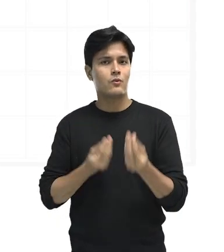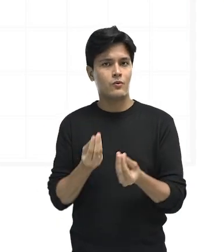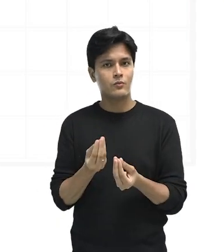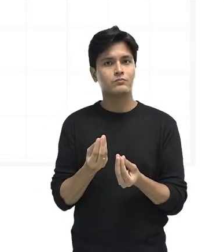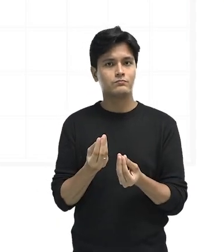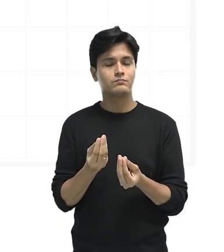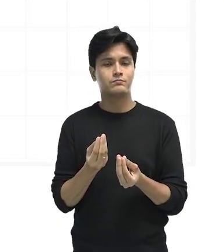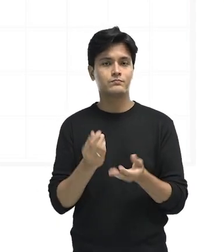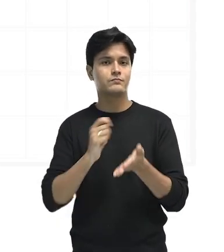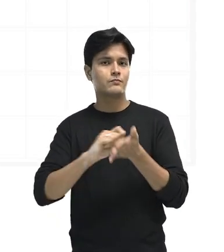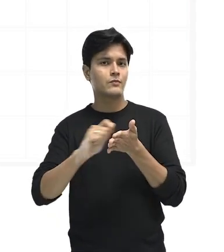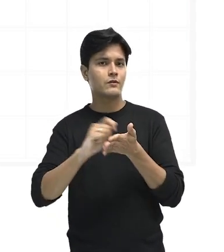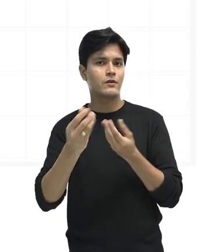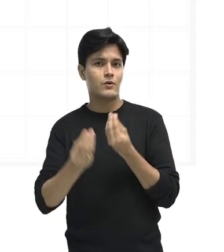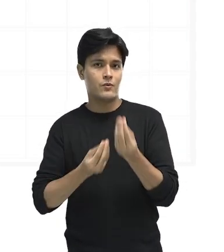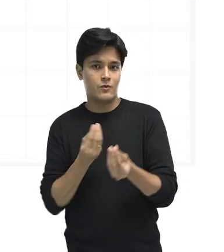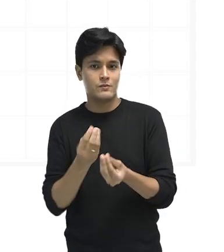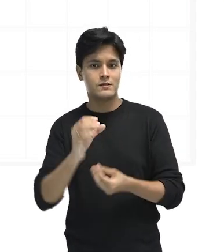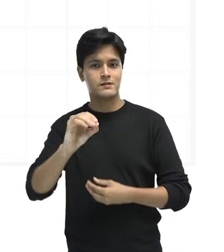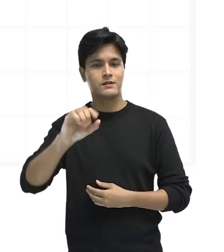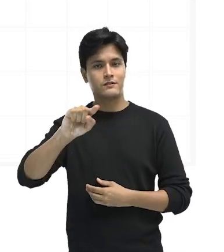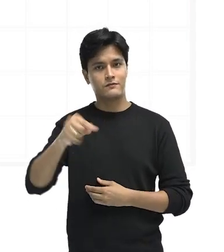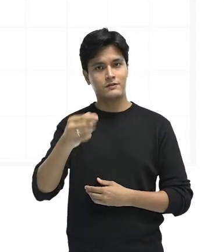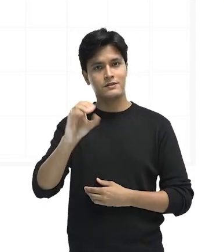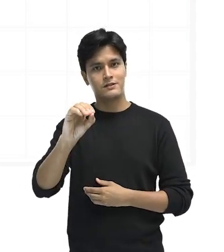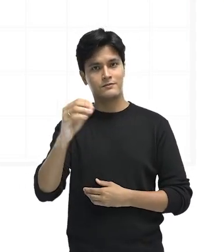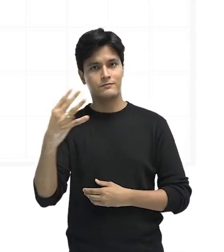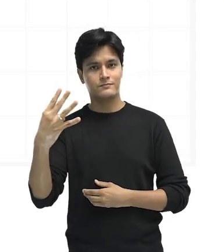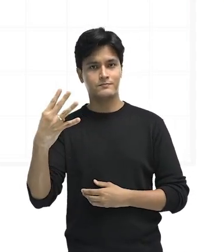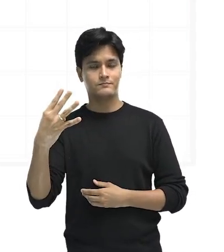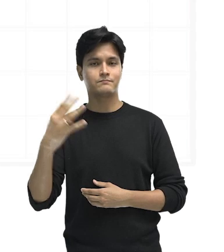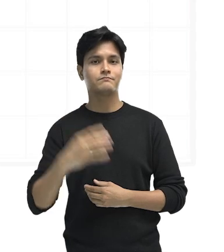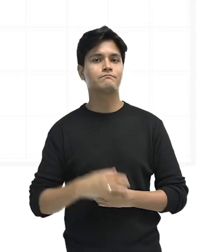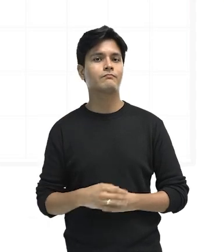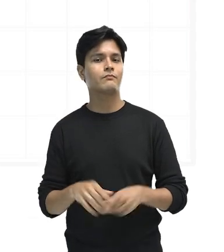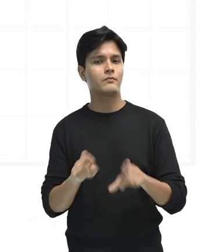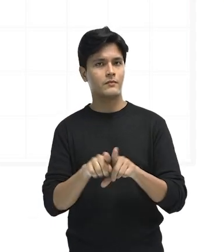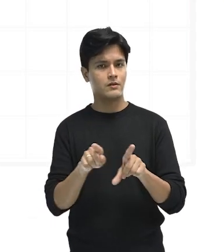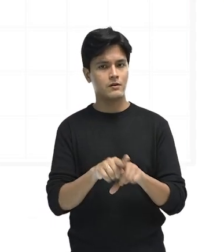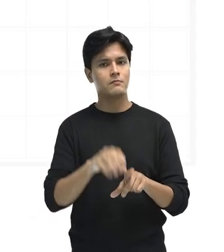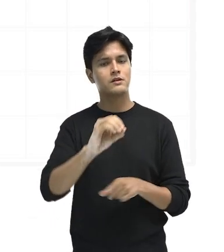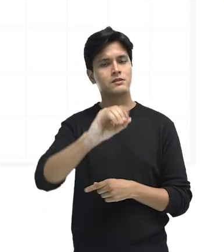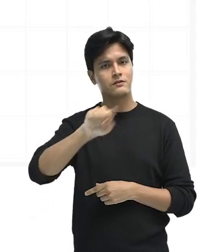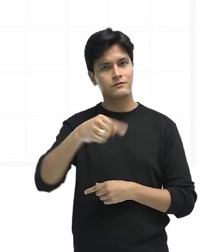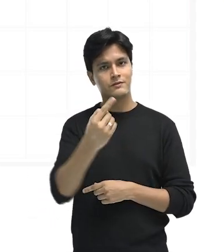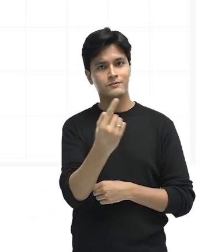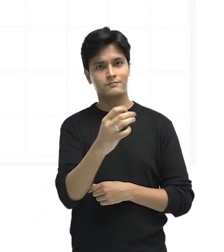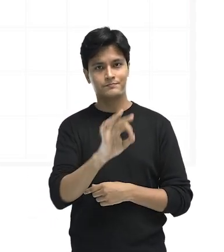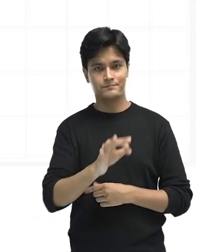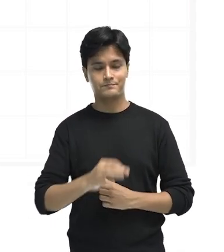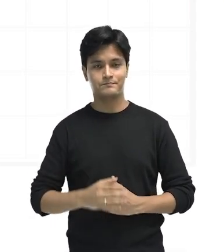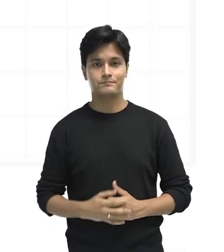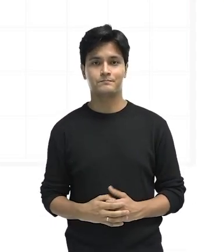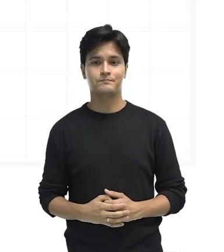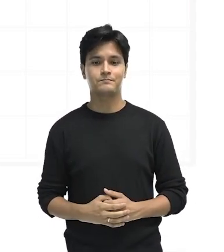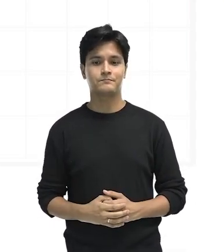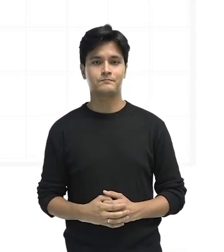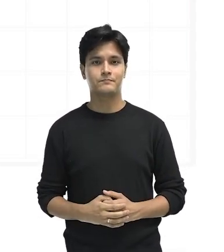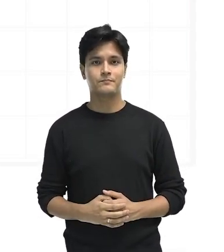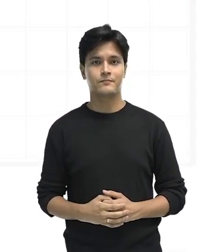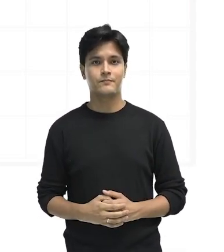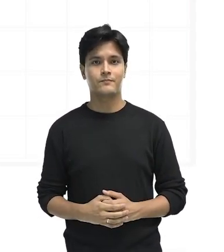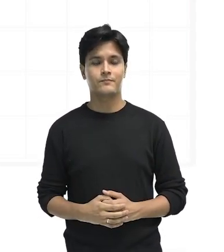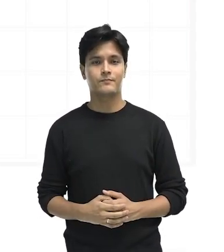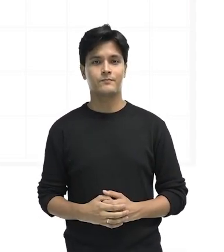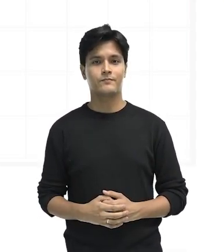quiser escrevê-lo, eu devo escrever 0,04. A mesma coisa ali para o 1. Tá? Então veja,